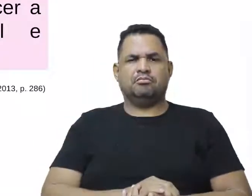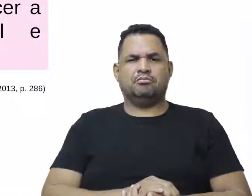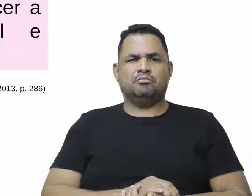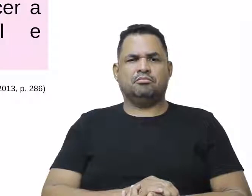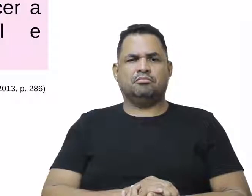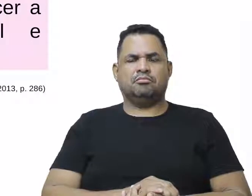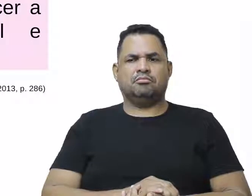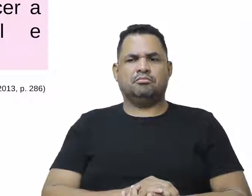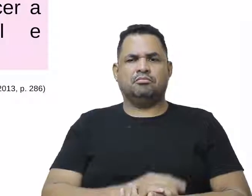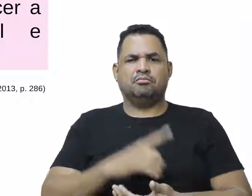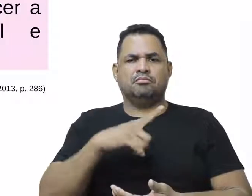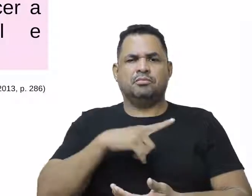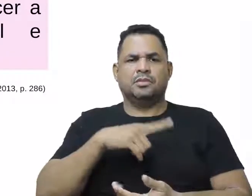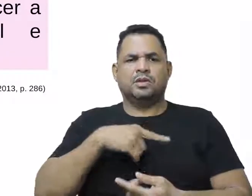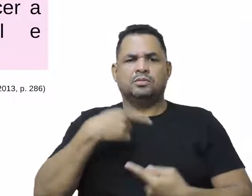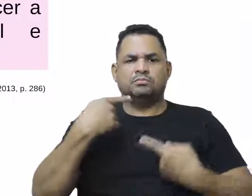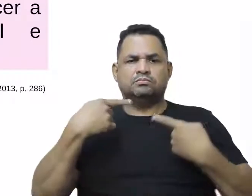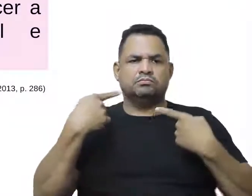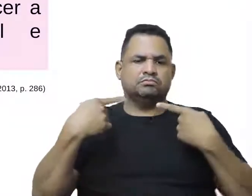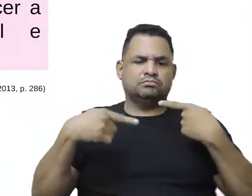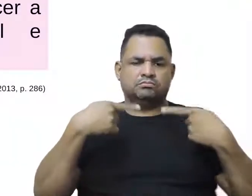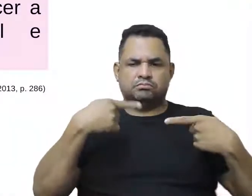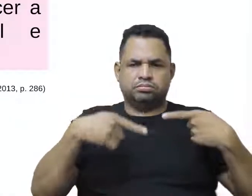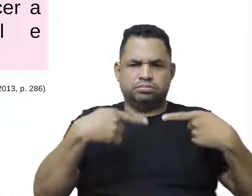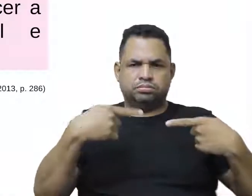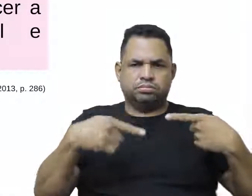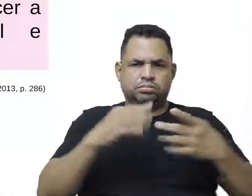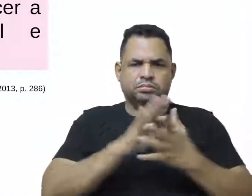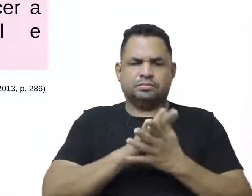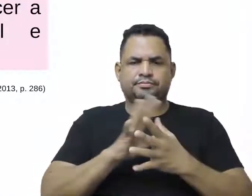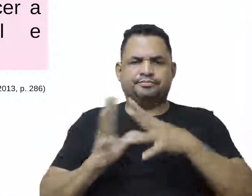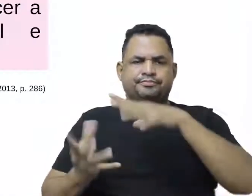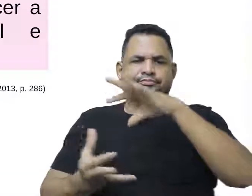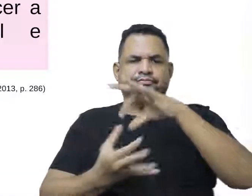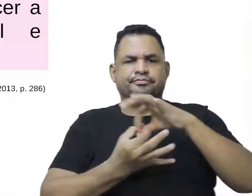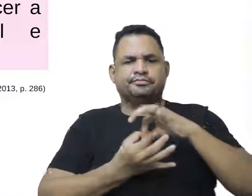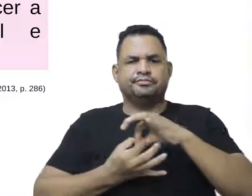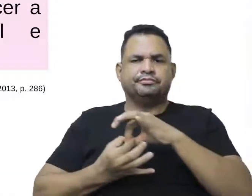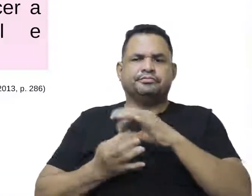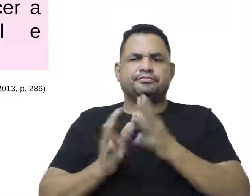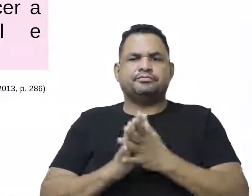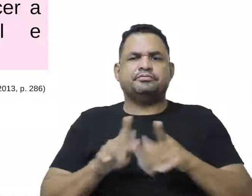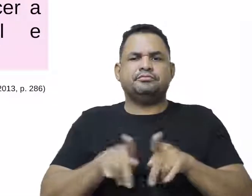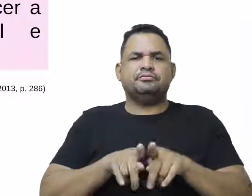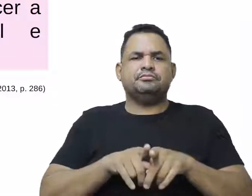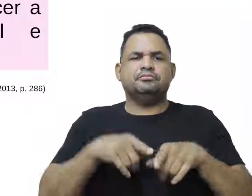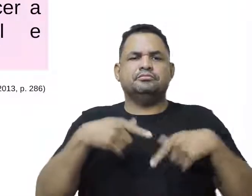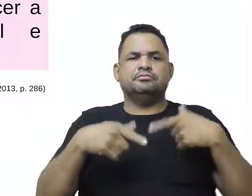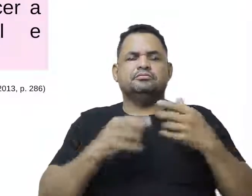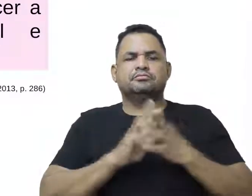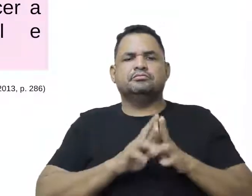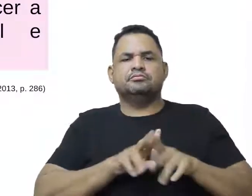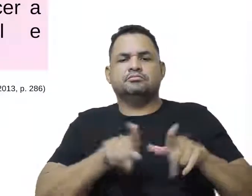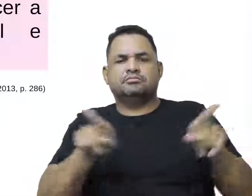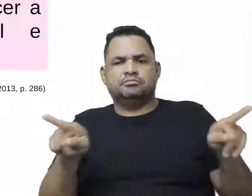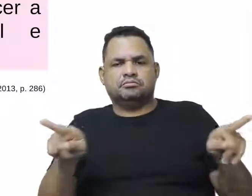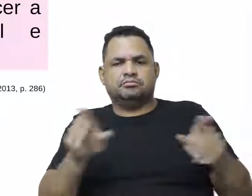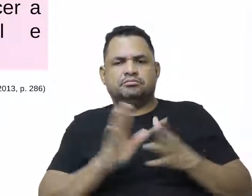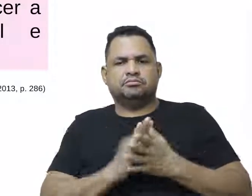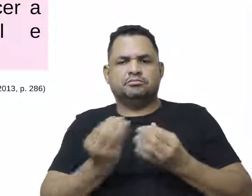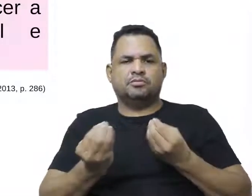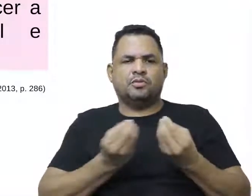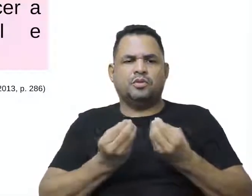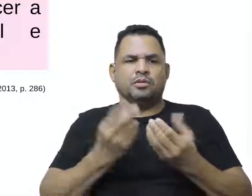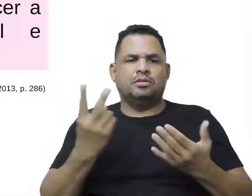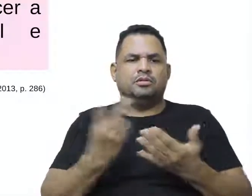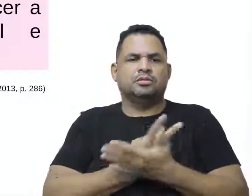não existe todo um debate sobre a globalização né então a globalização também produz leituras divergentes sobre